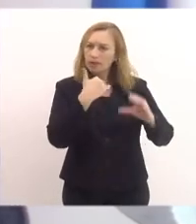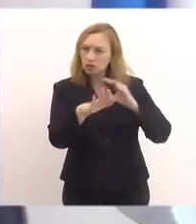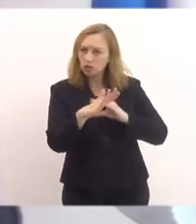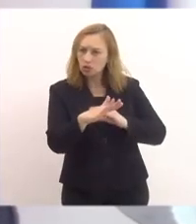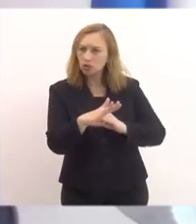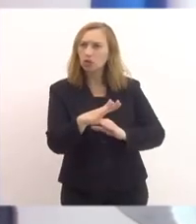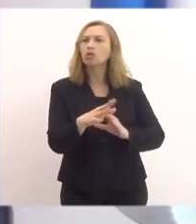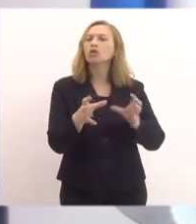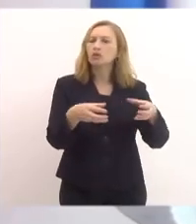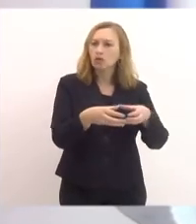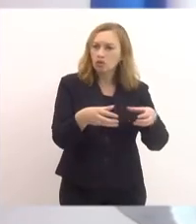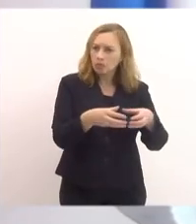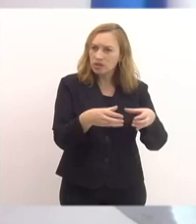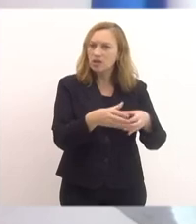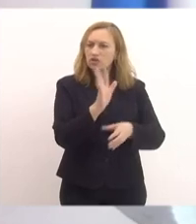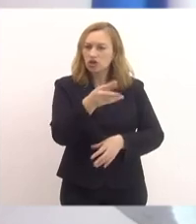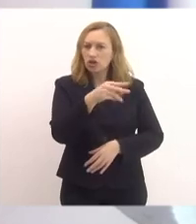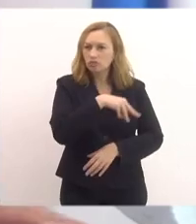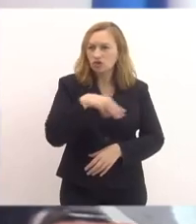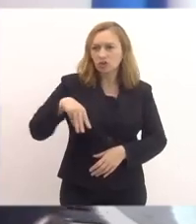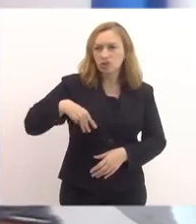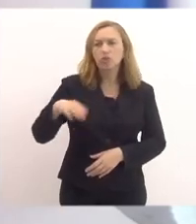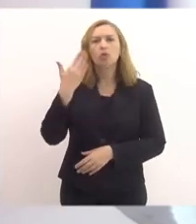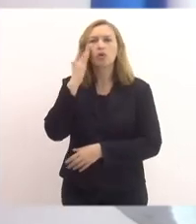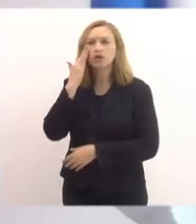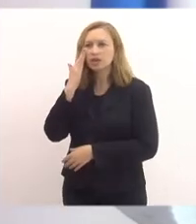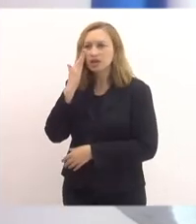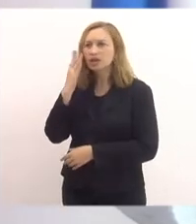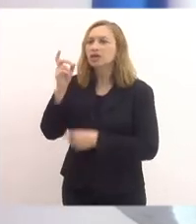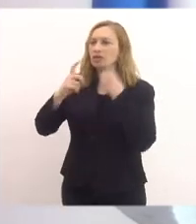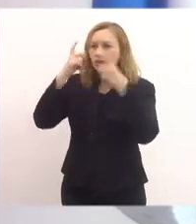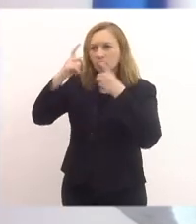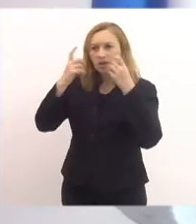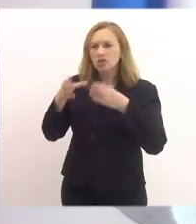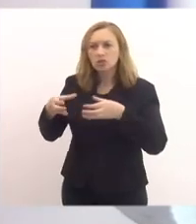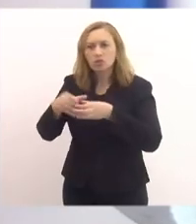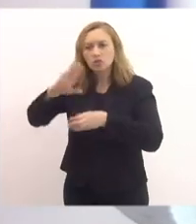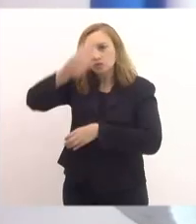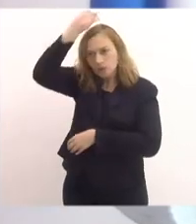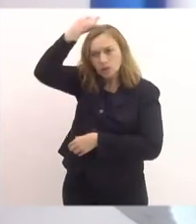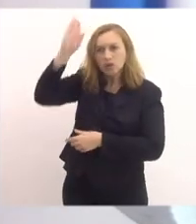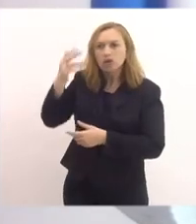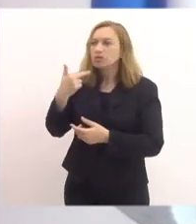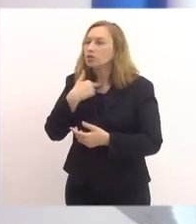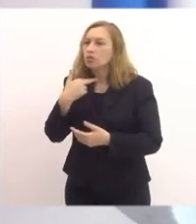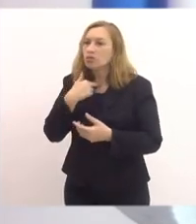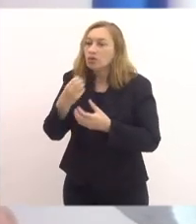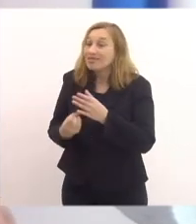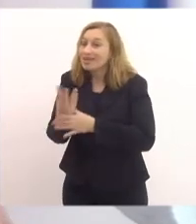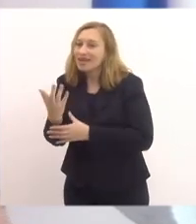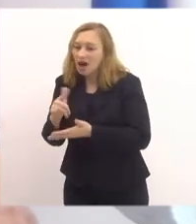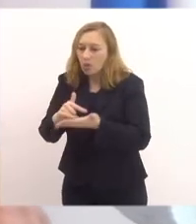já diligenciou junto ao Ministério Público. Eu entendo a preocupação do Corpo de Bombeiros, não pode criar uma lista,